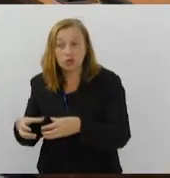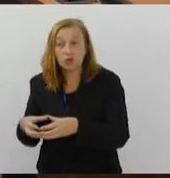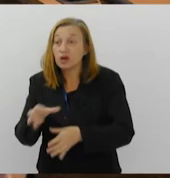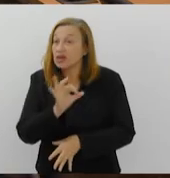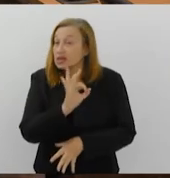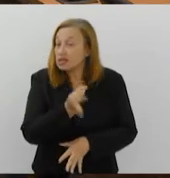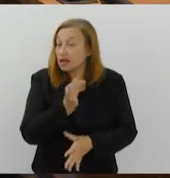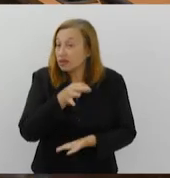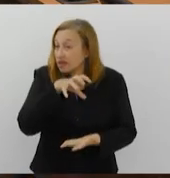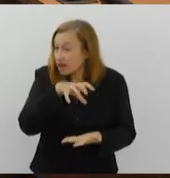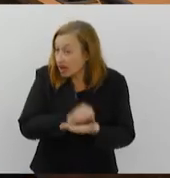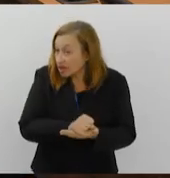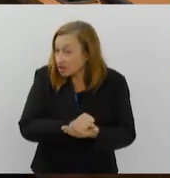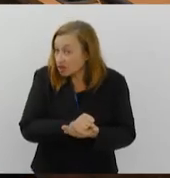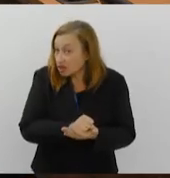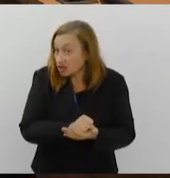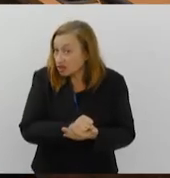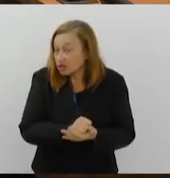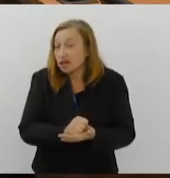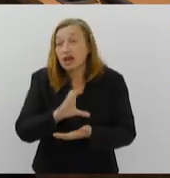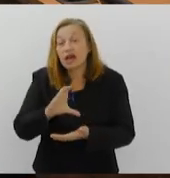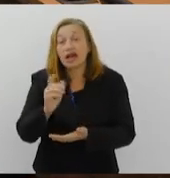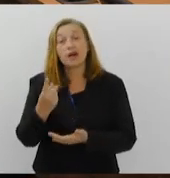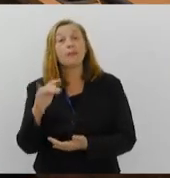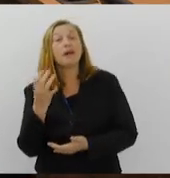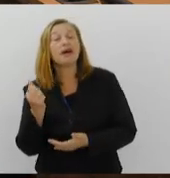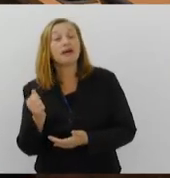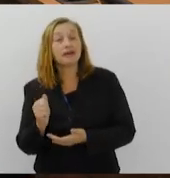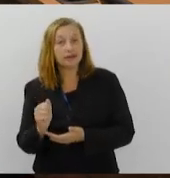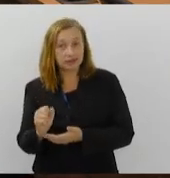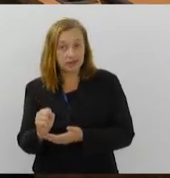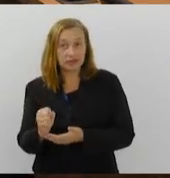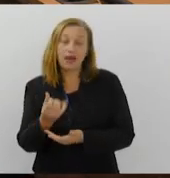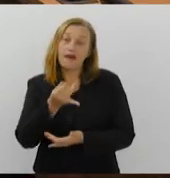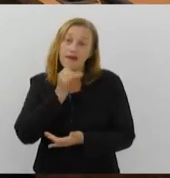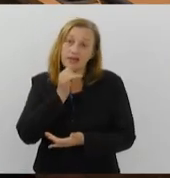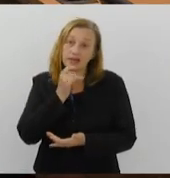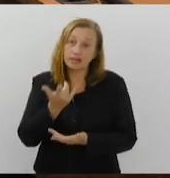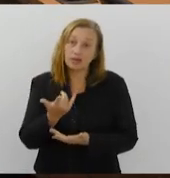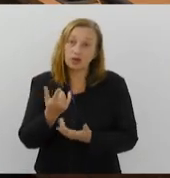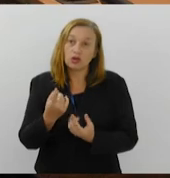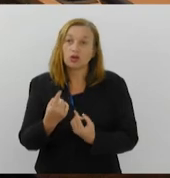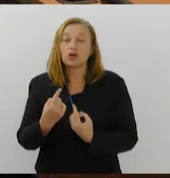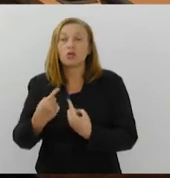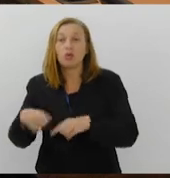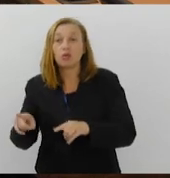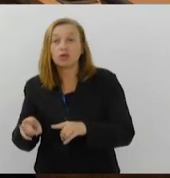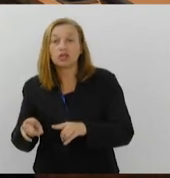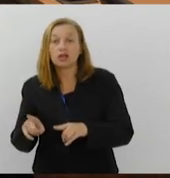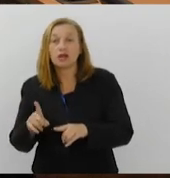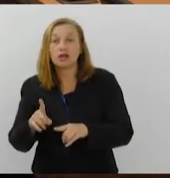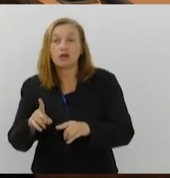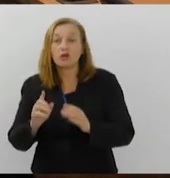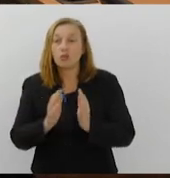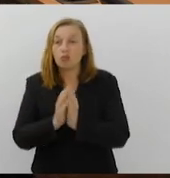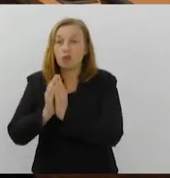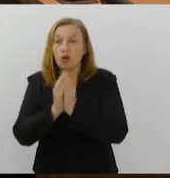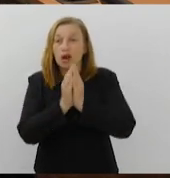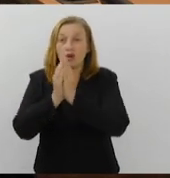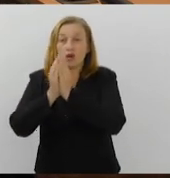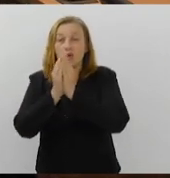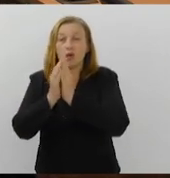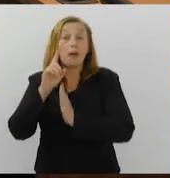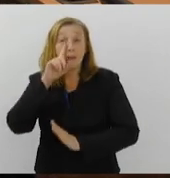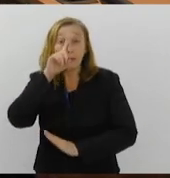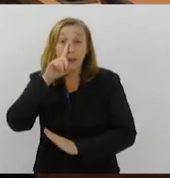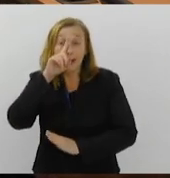devidamente cadastradas, as campanhas que fazem, por exemplo, contra soltar balão, né, contra